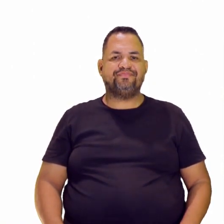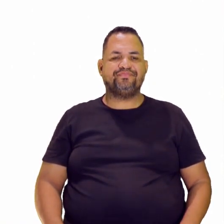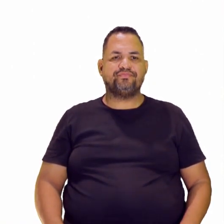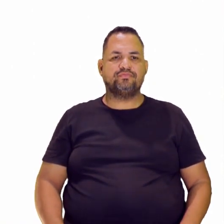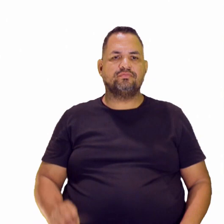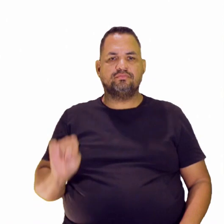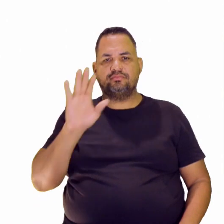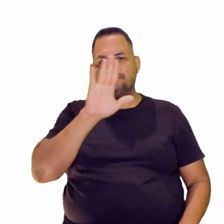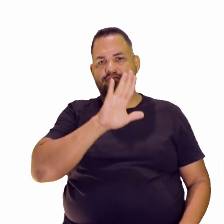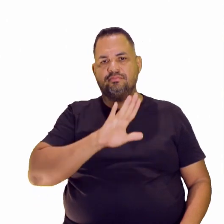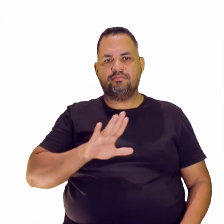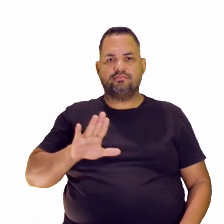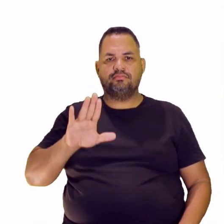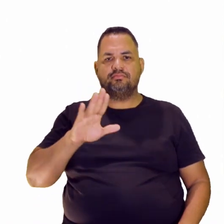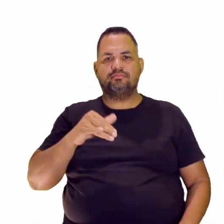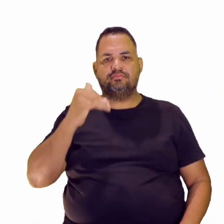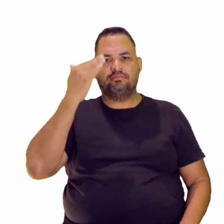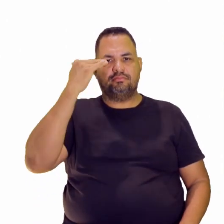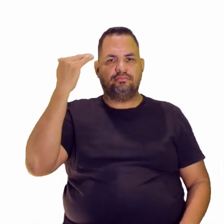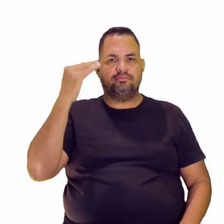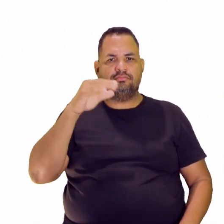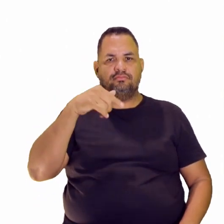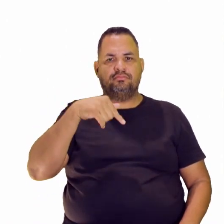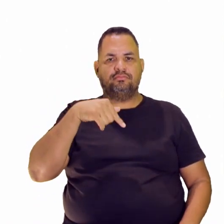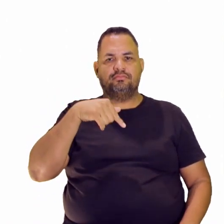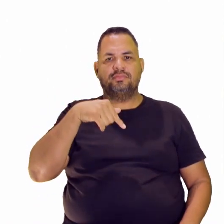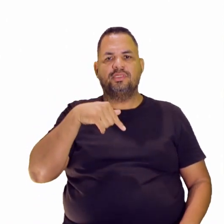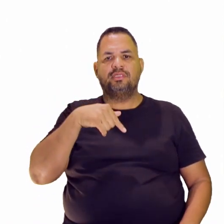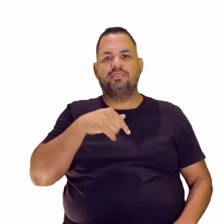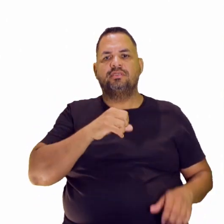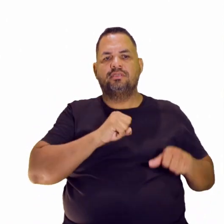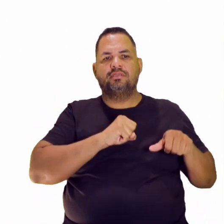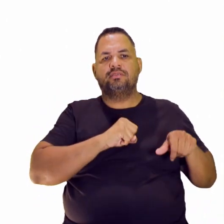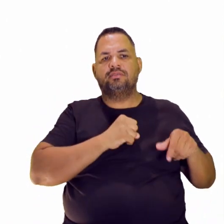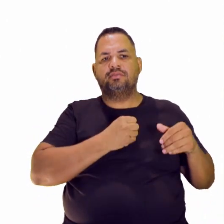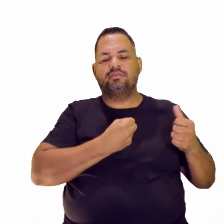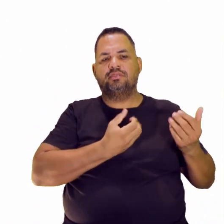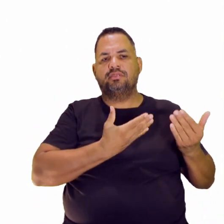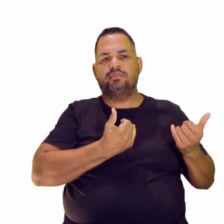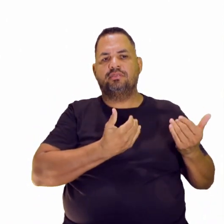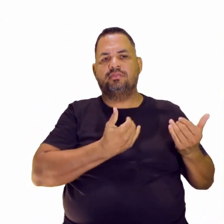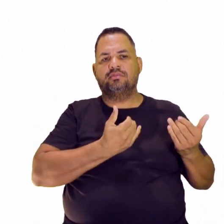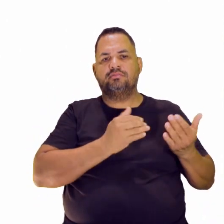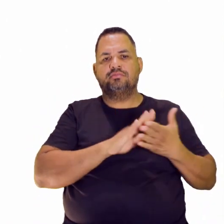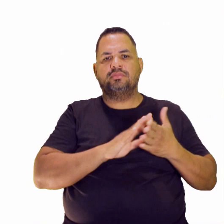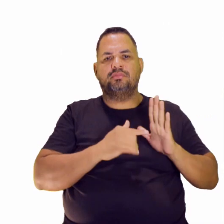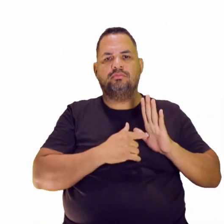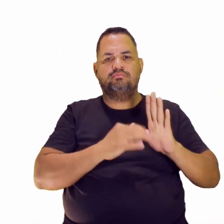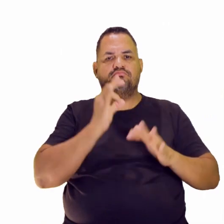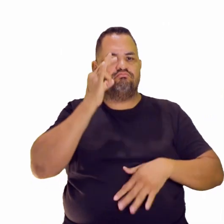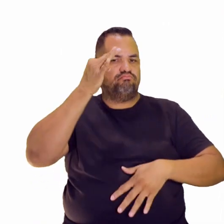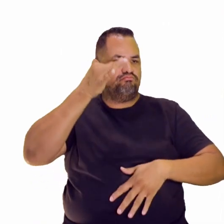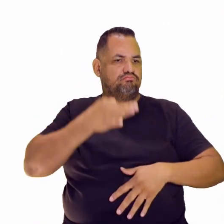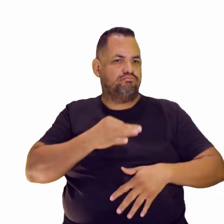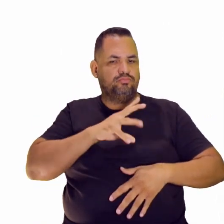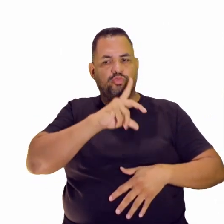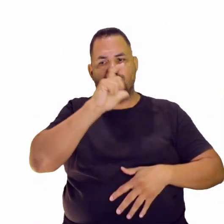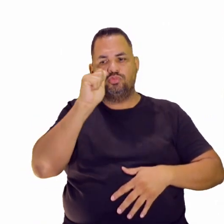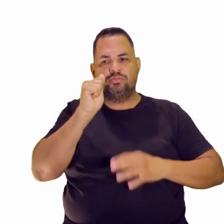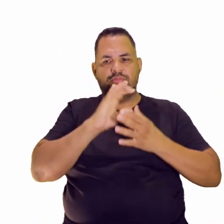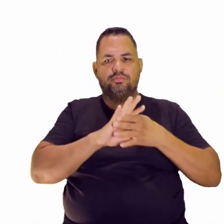essa imagem aí, que consagrou o dia 7 de setembro, ela não relata com exatidão aquilo